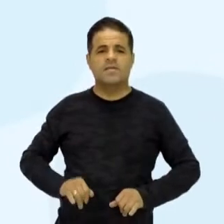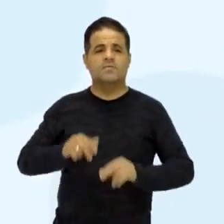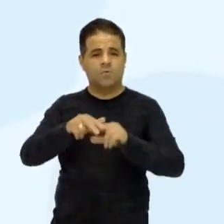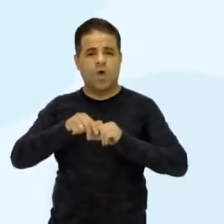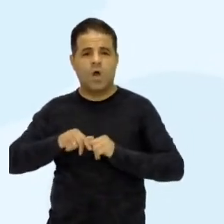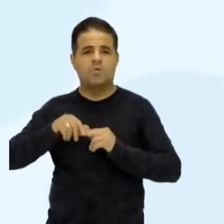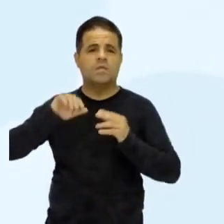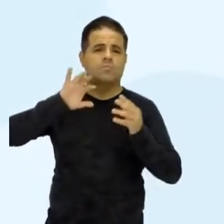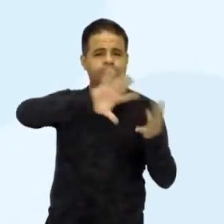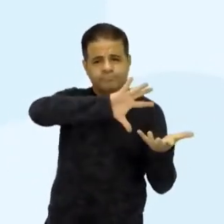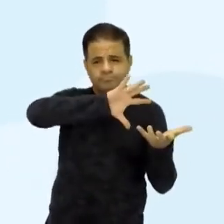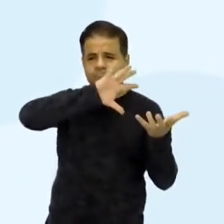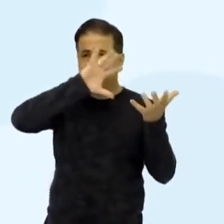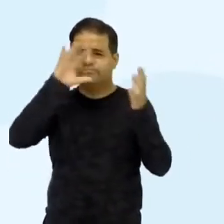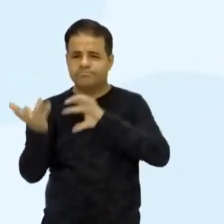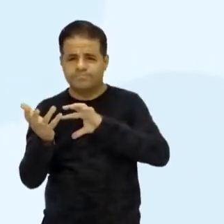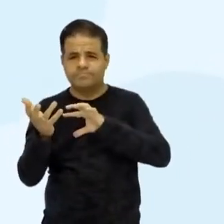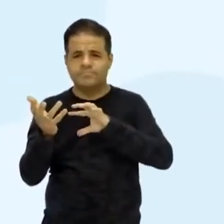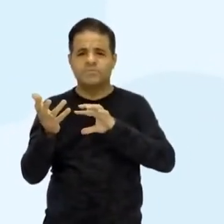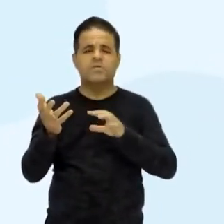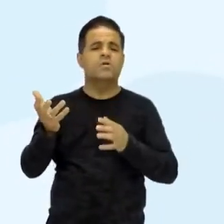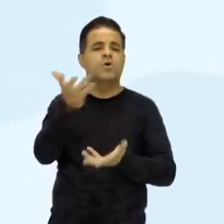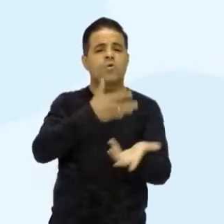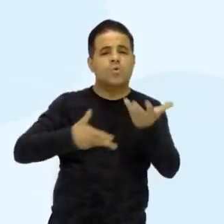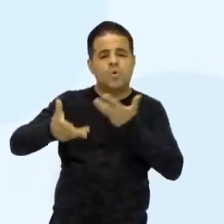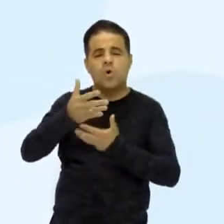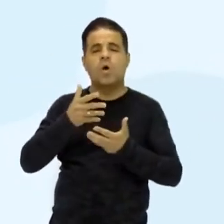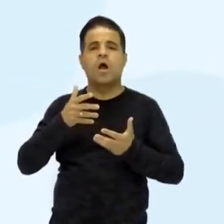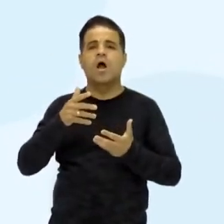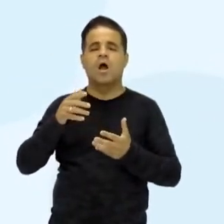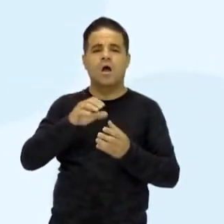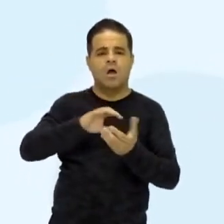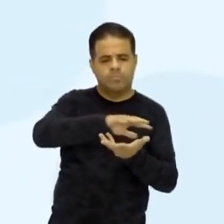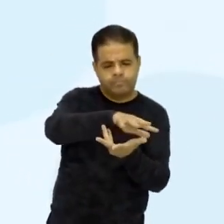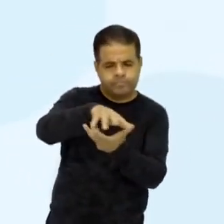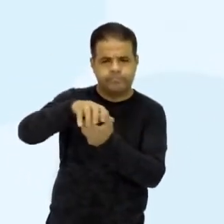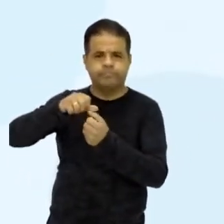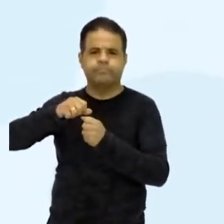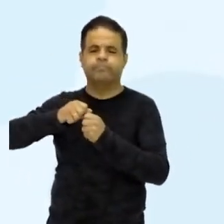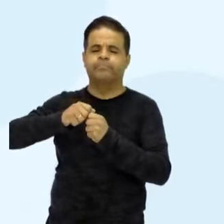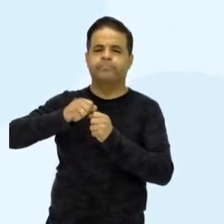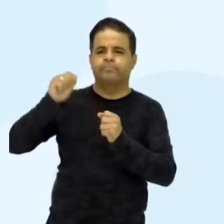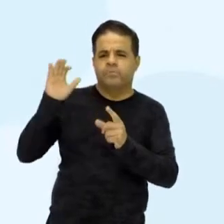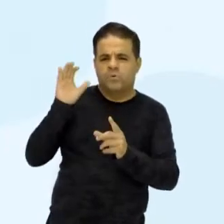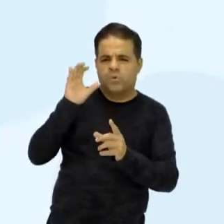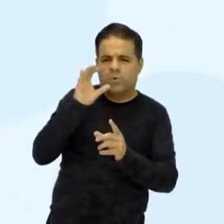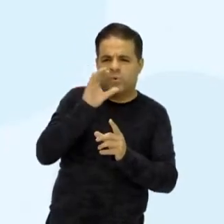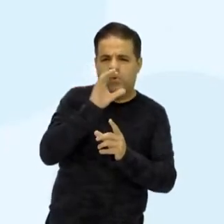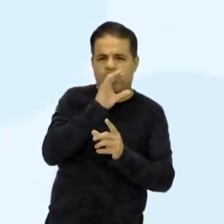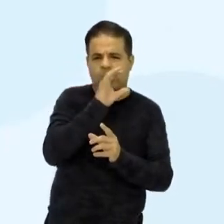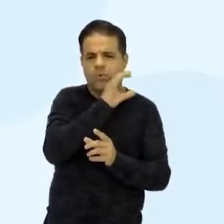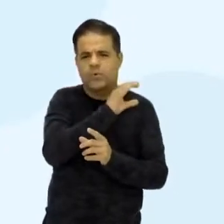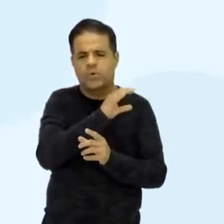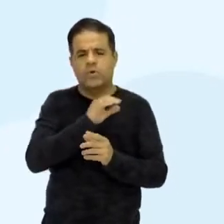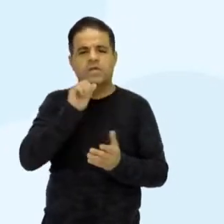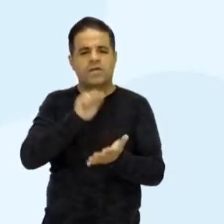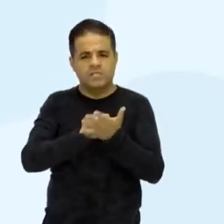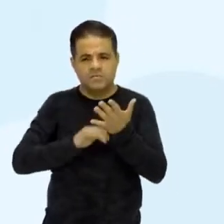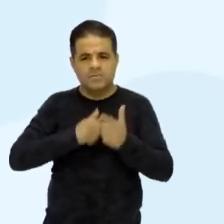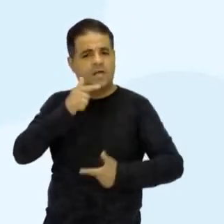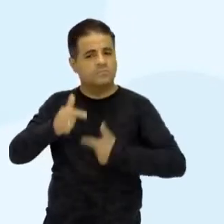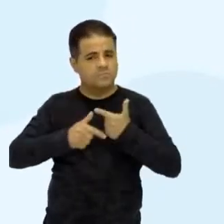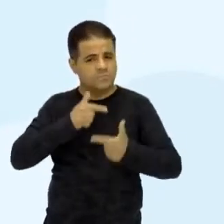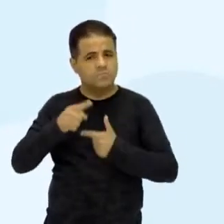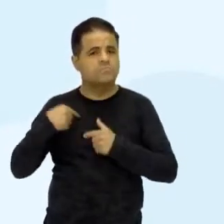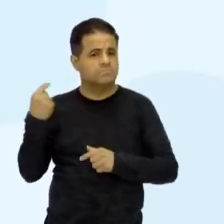o aquecimento global. Qual é a relação entre o aquecimento global e a atividade humana? 2